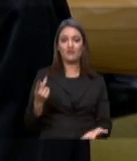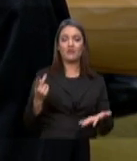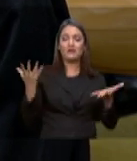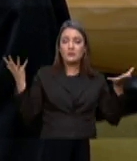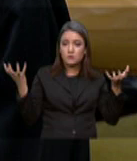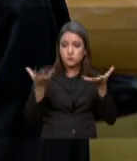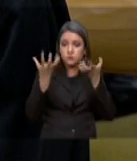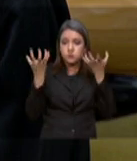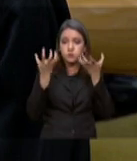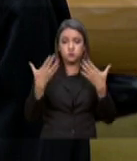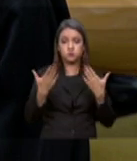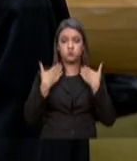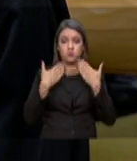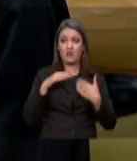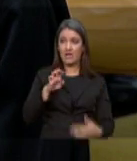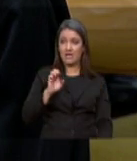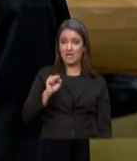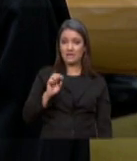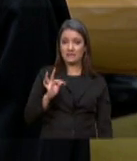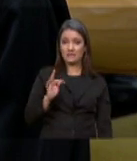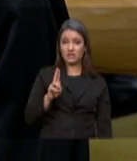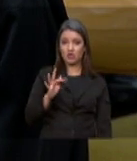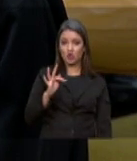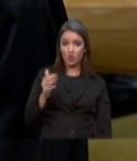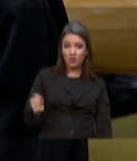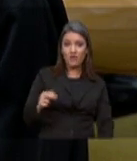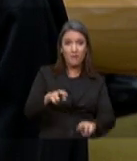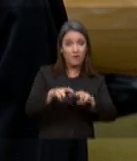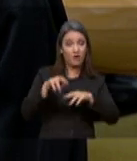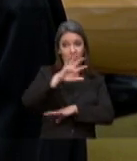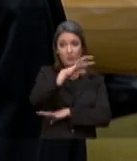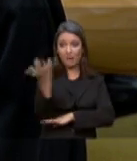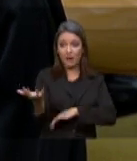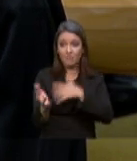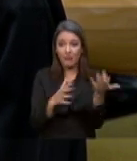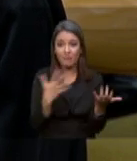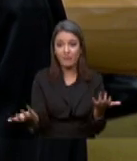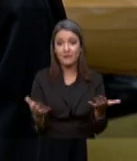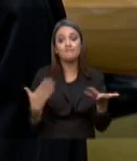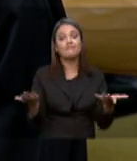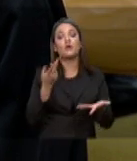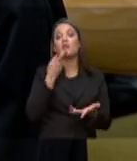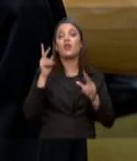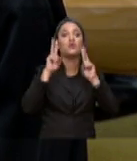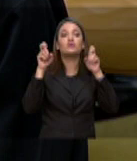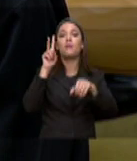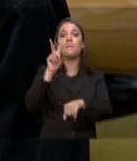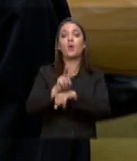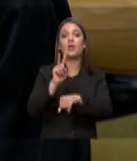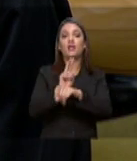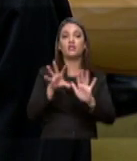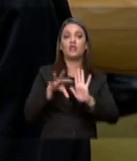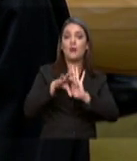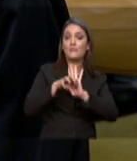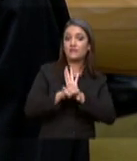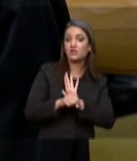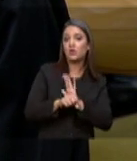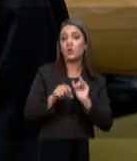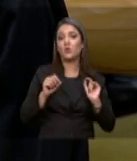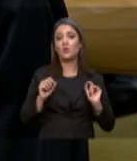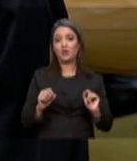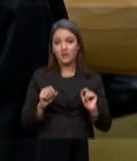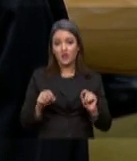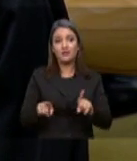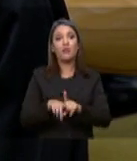do desmatamento. Portanto, falar de proteção da Amazônia é falar de